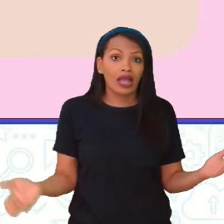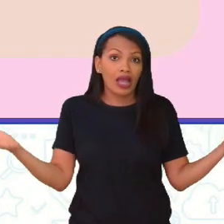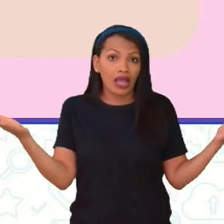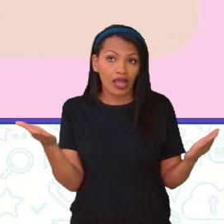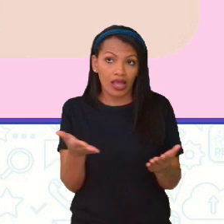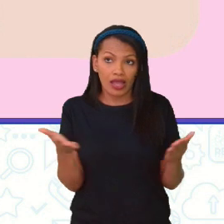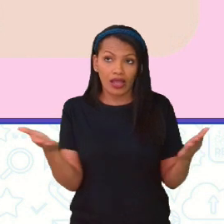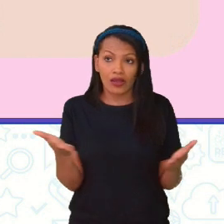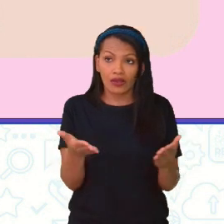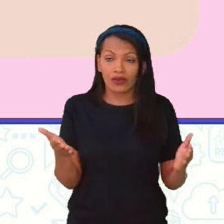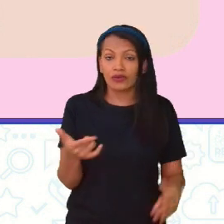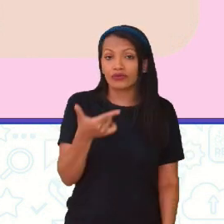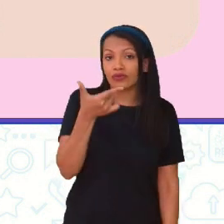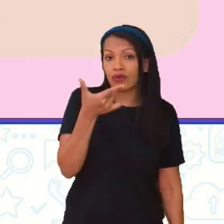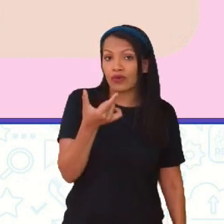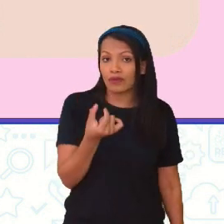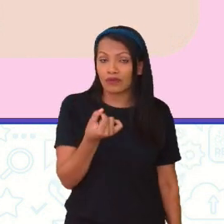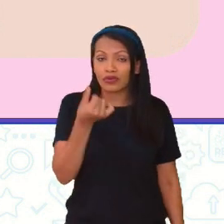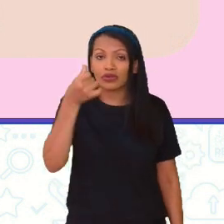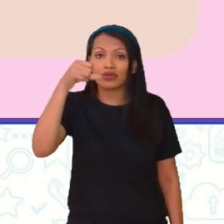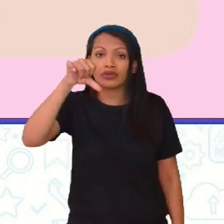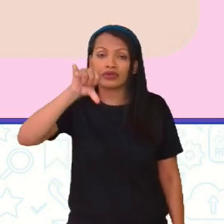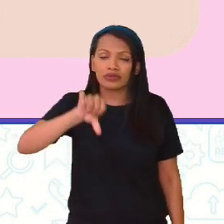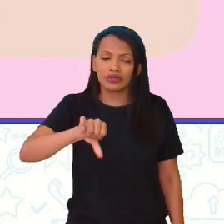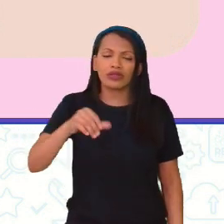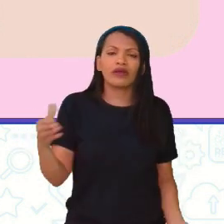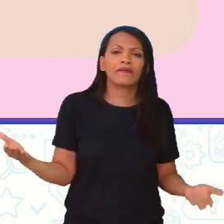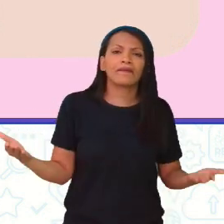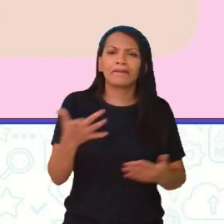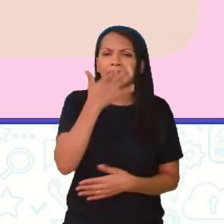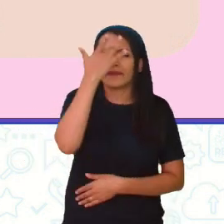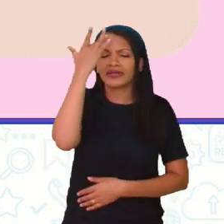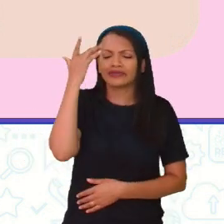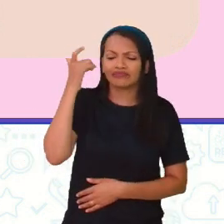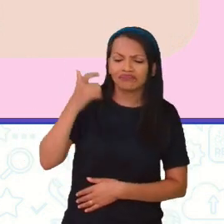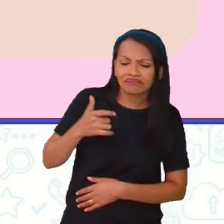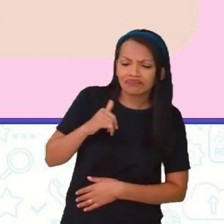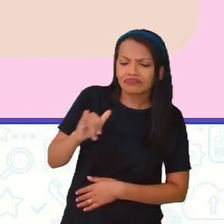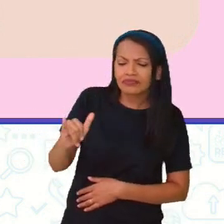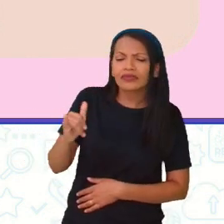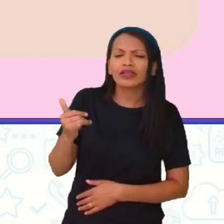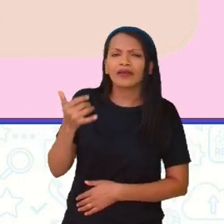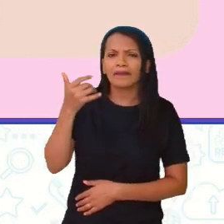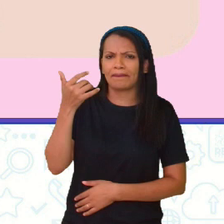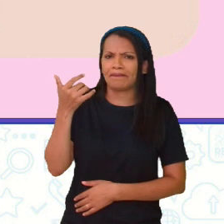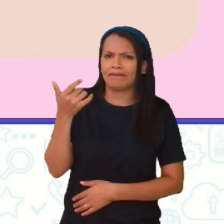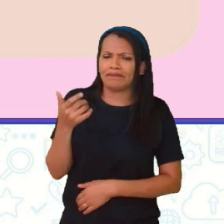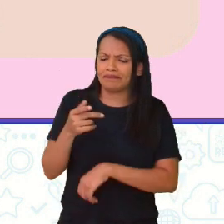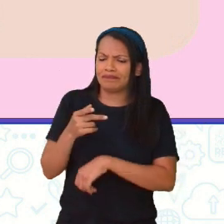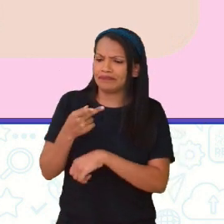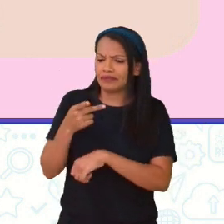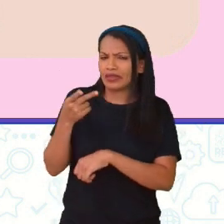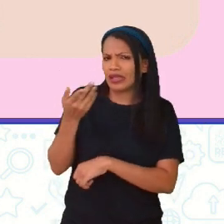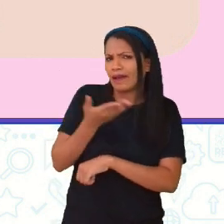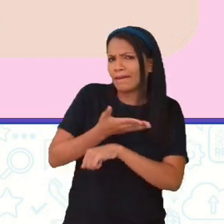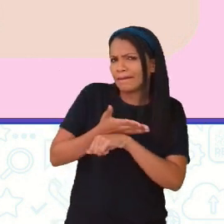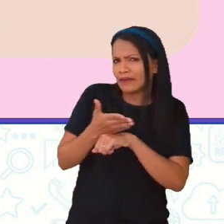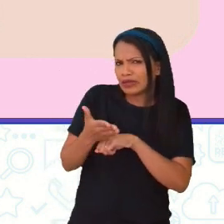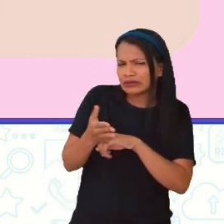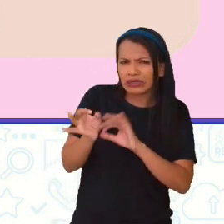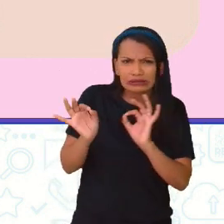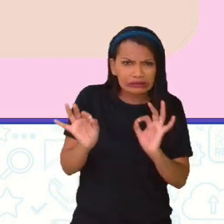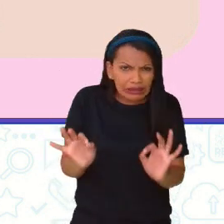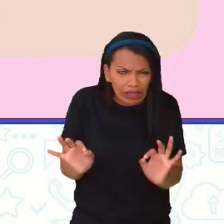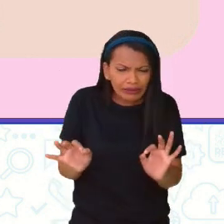42,7 em 2019 que se declaram branca. Diminuiu. Tá certo? Provavelmente sim.